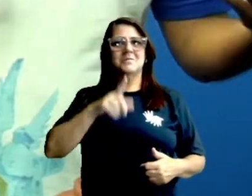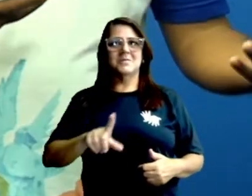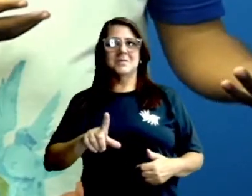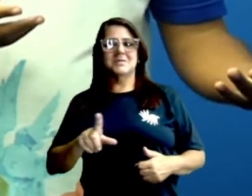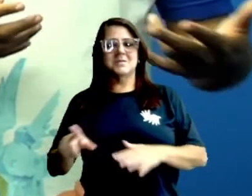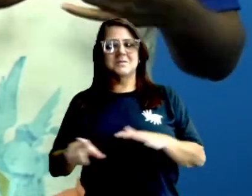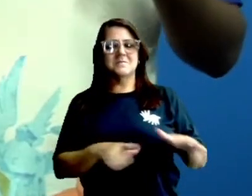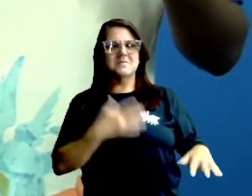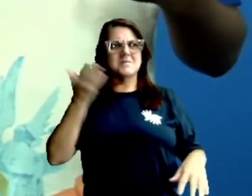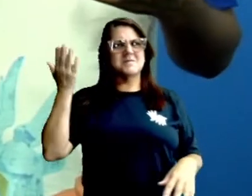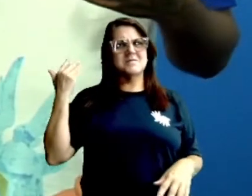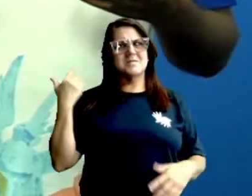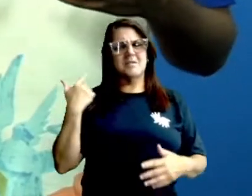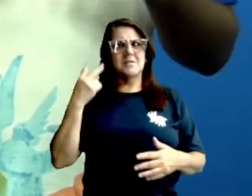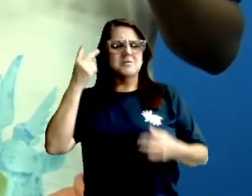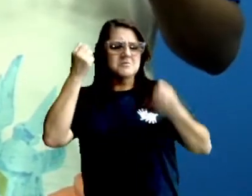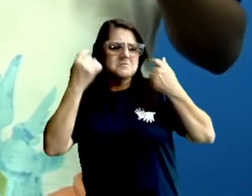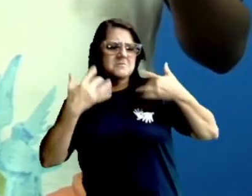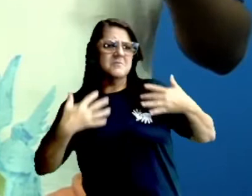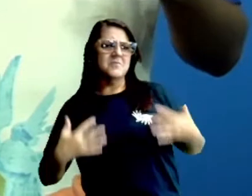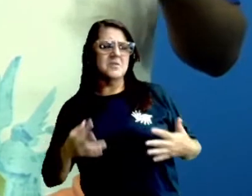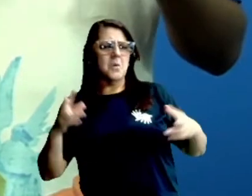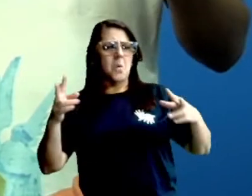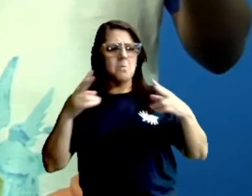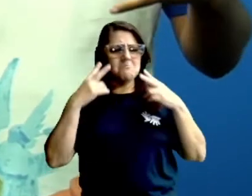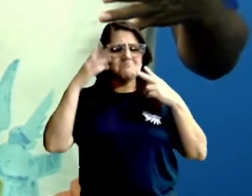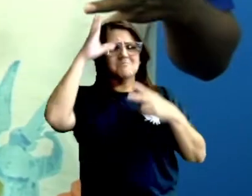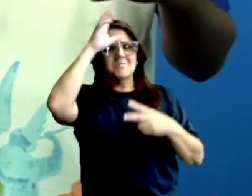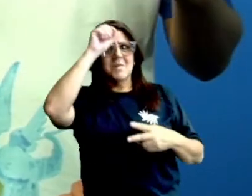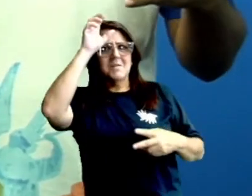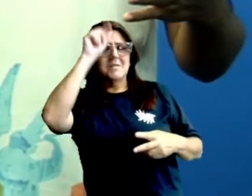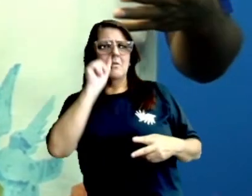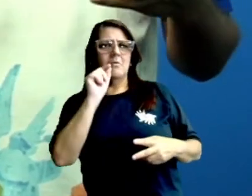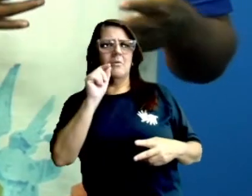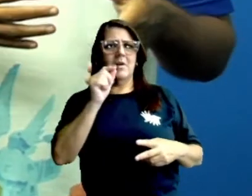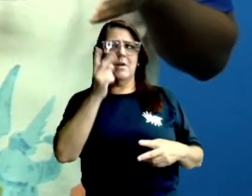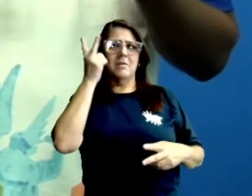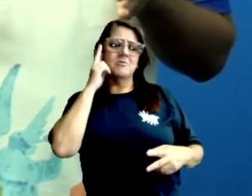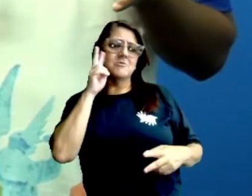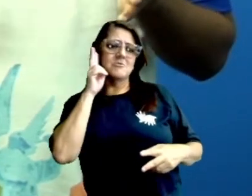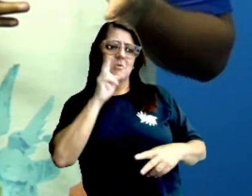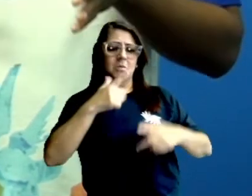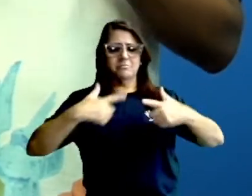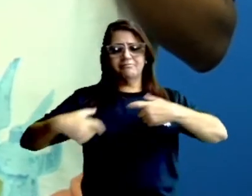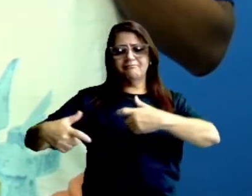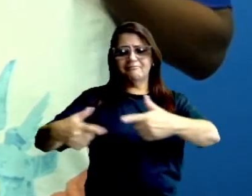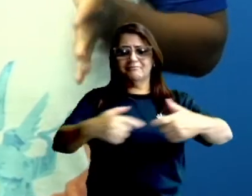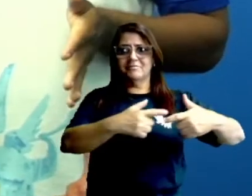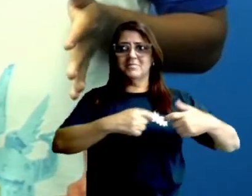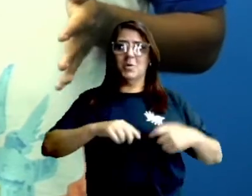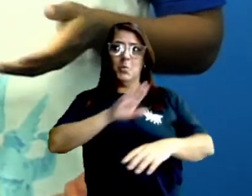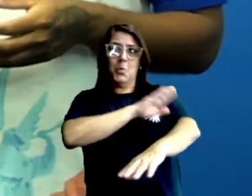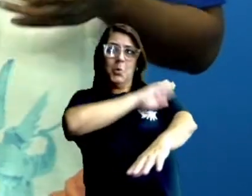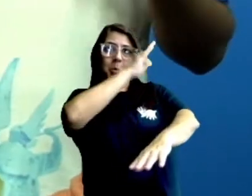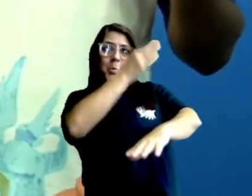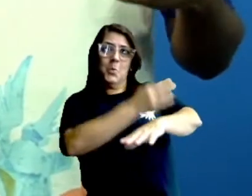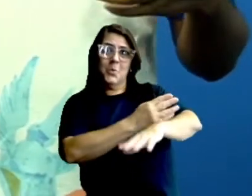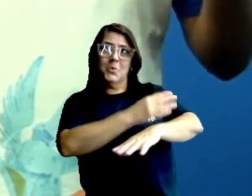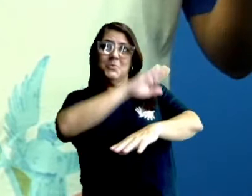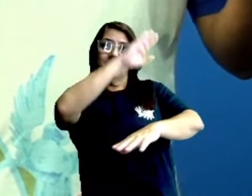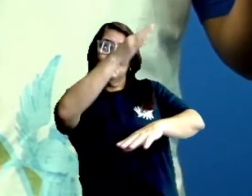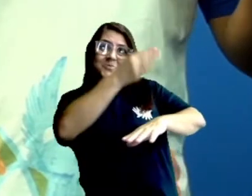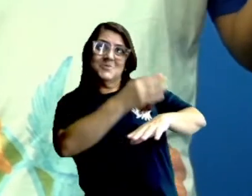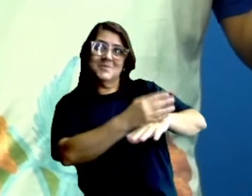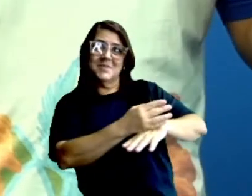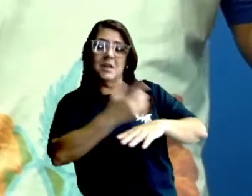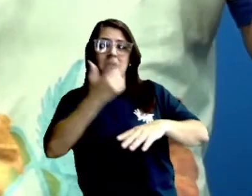Nas semanas passadas, a gente falou, a gente viu a história local de Vitória de Santo Antão por conta da Batalha do Monte das Tabocas. Hoje nós